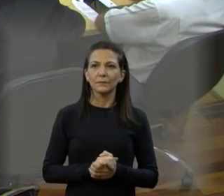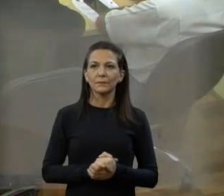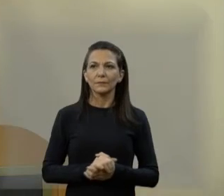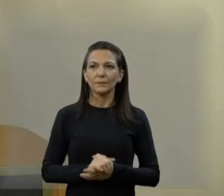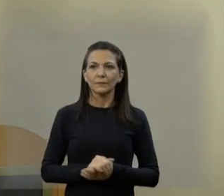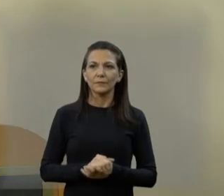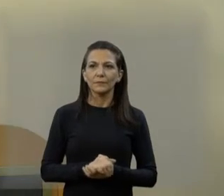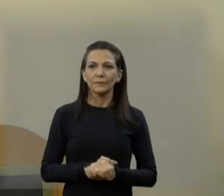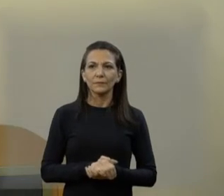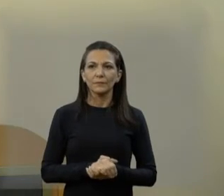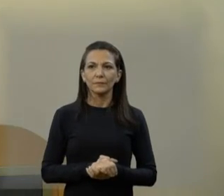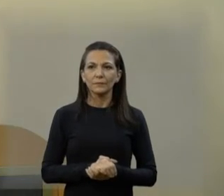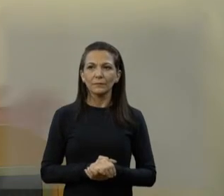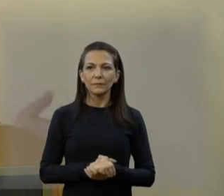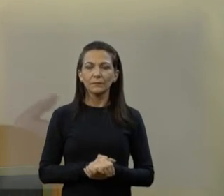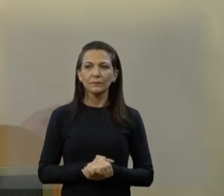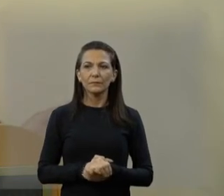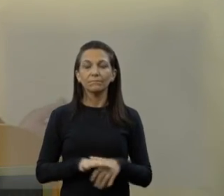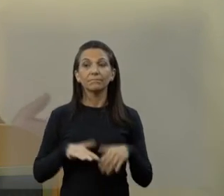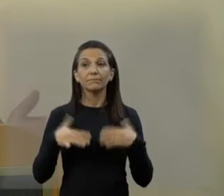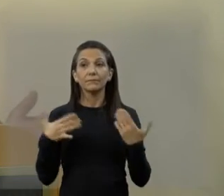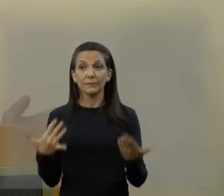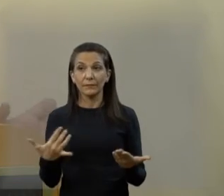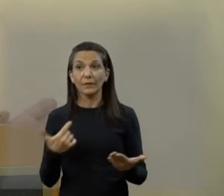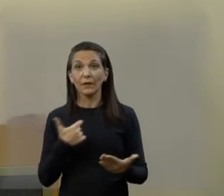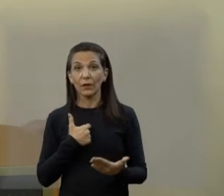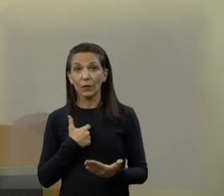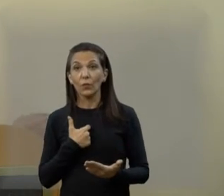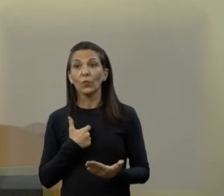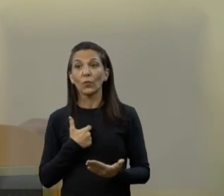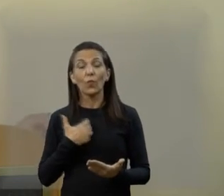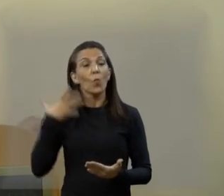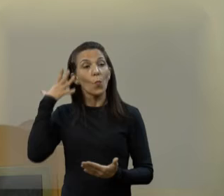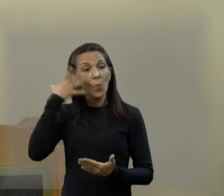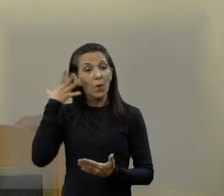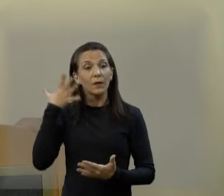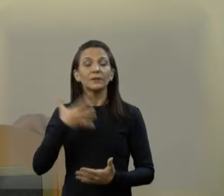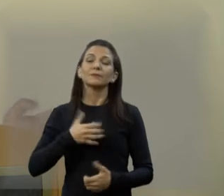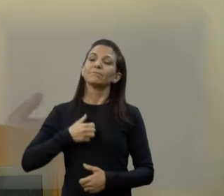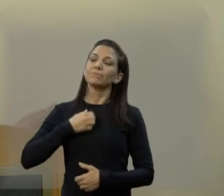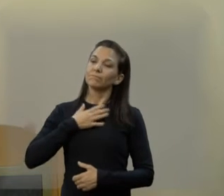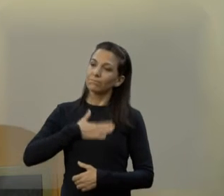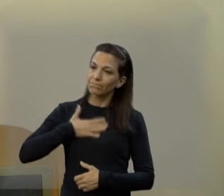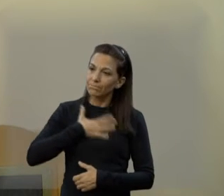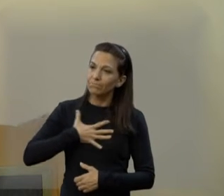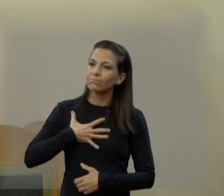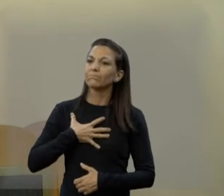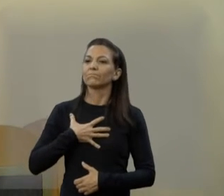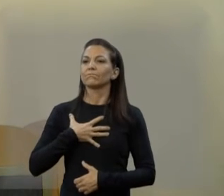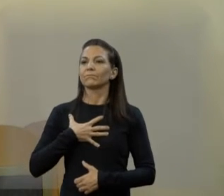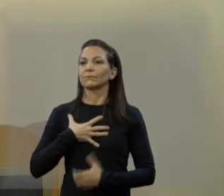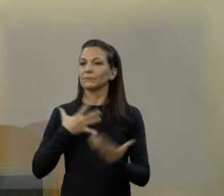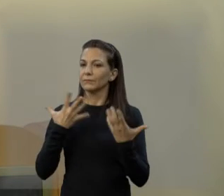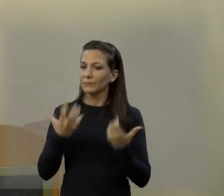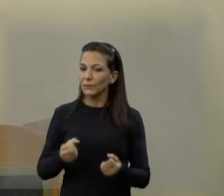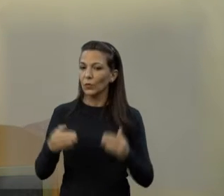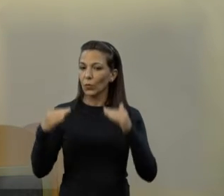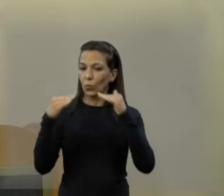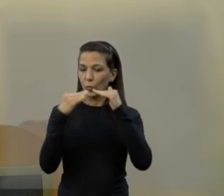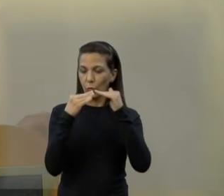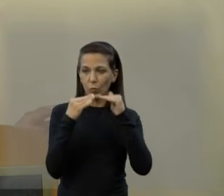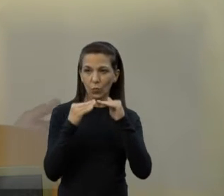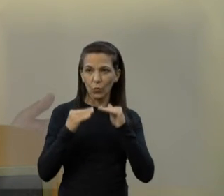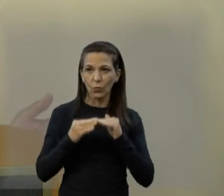G1 Tá bom eu fui bastante contemplada por algumas falas dos nossos queridos colegas e